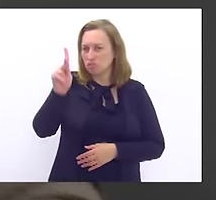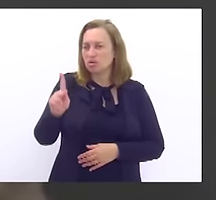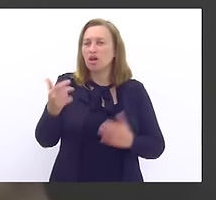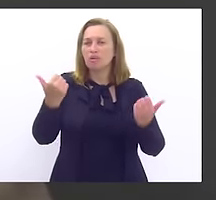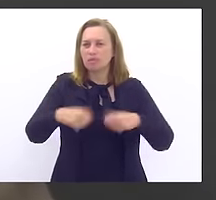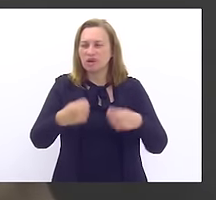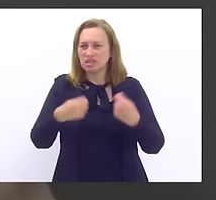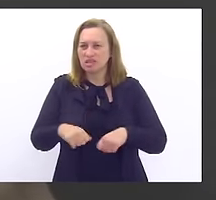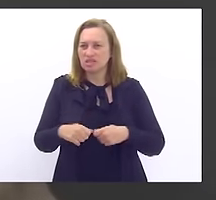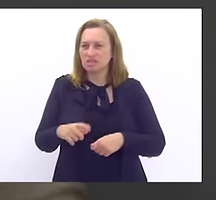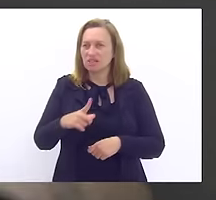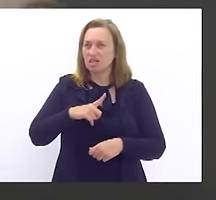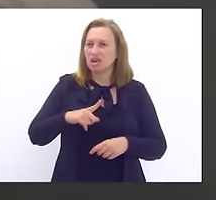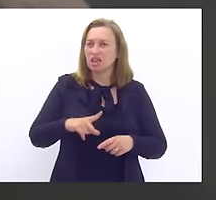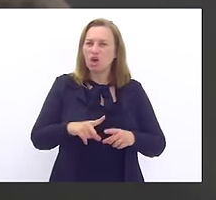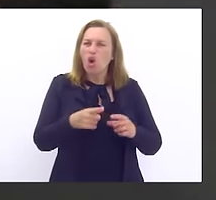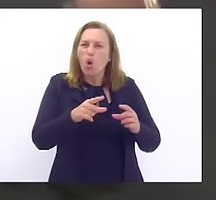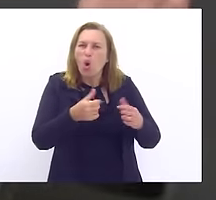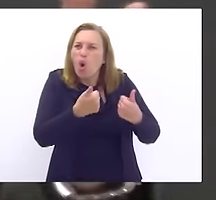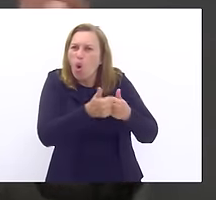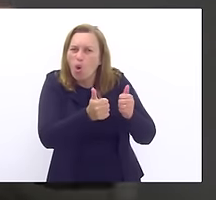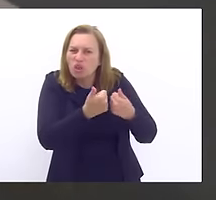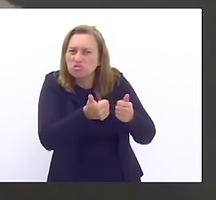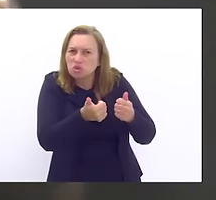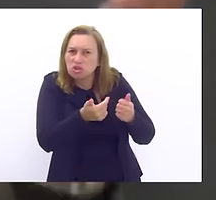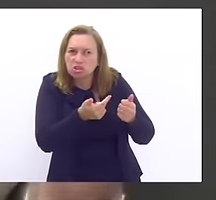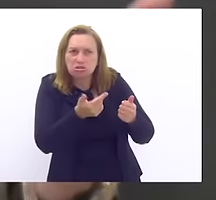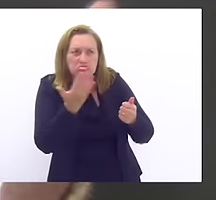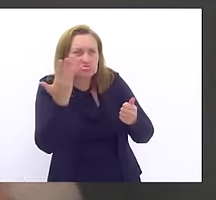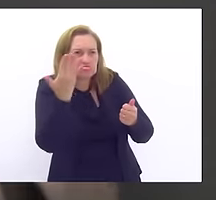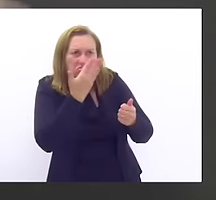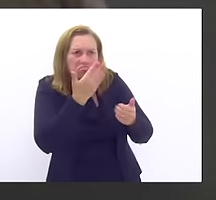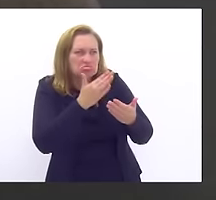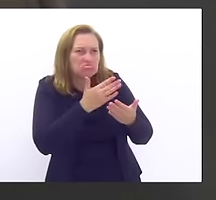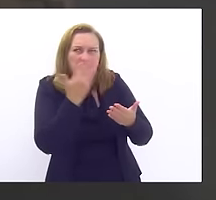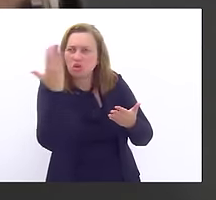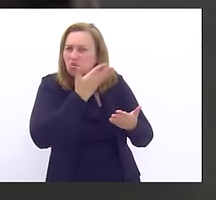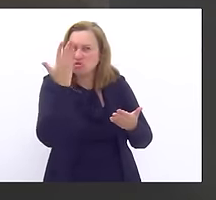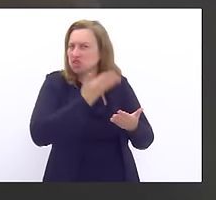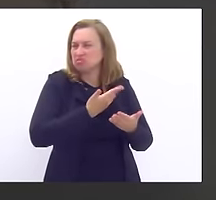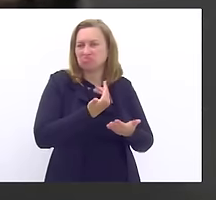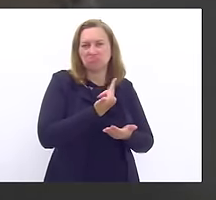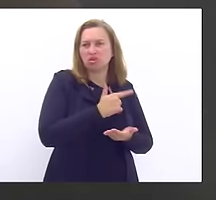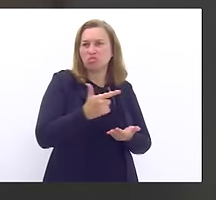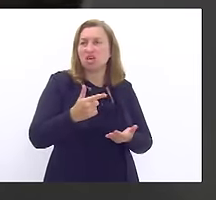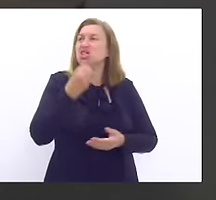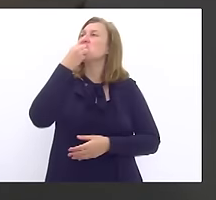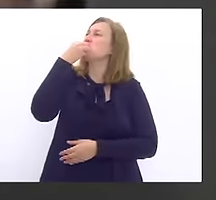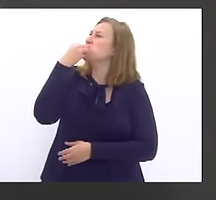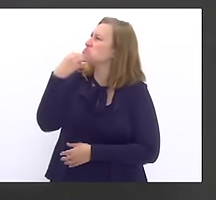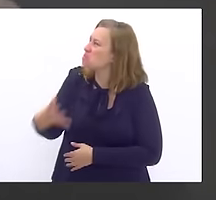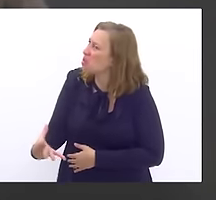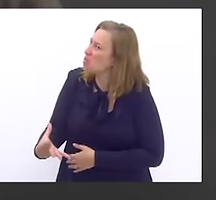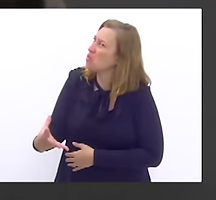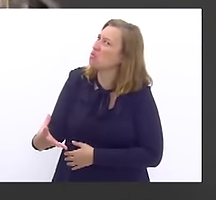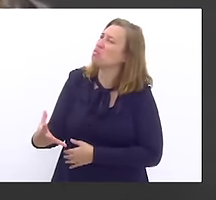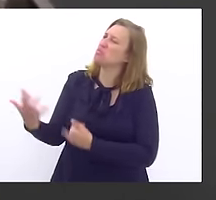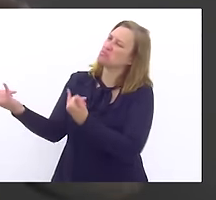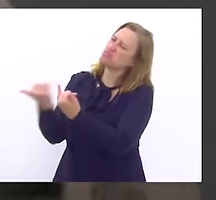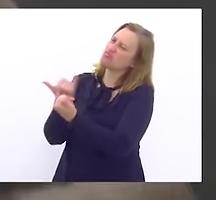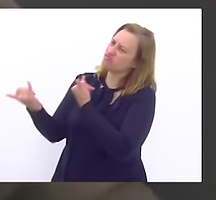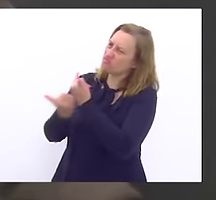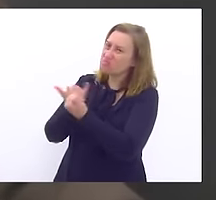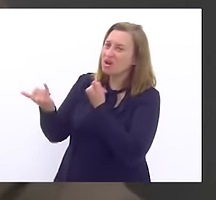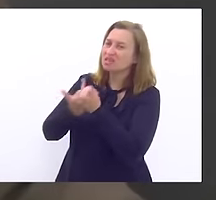os ônibus estavam tacógrafo sem funcionar quebrado então que bom que você me deu essa informação